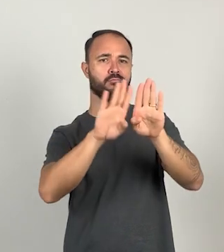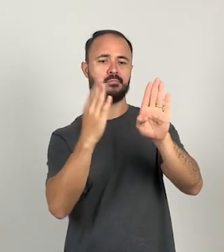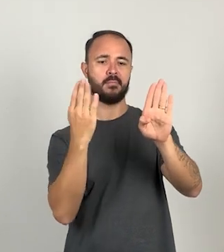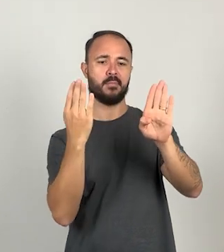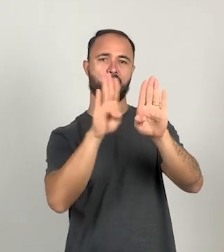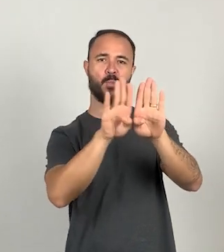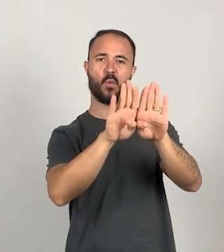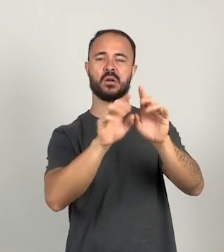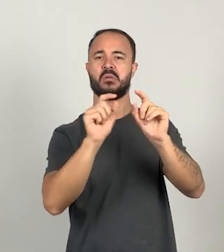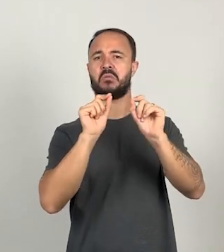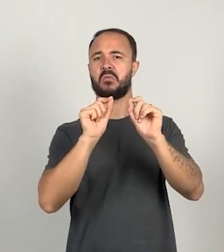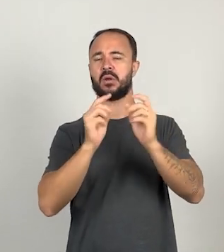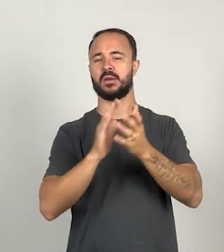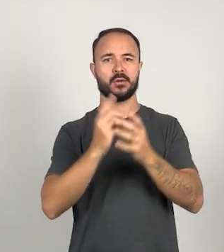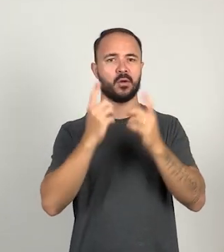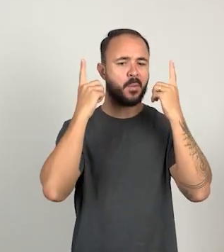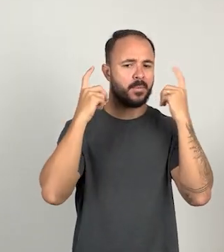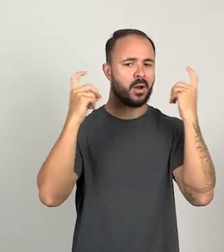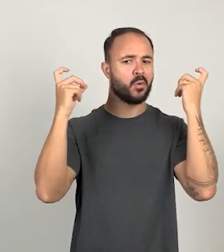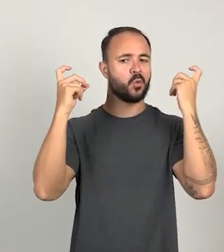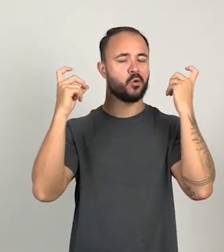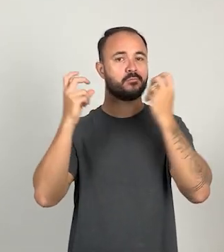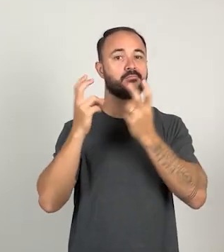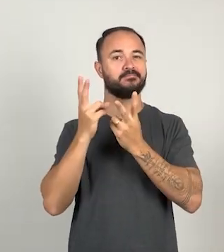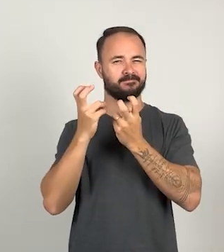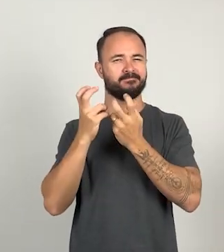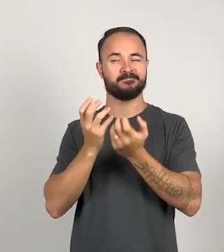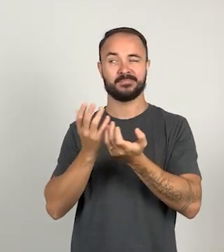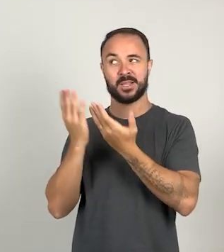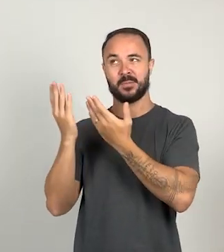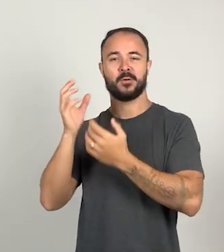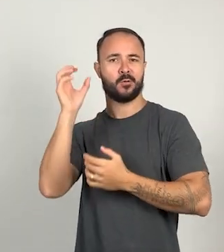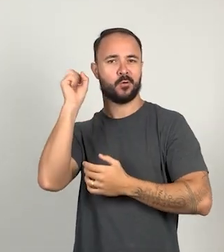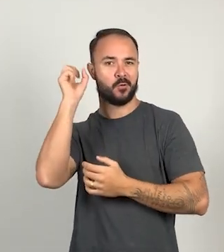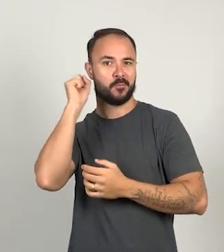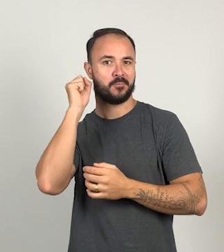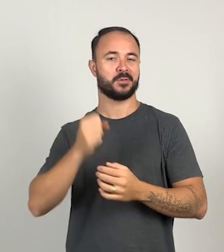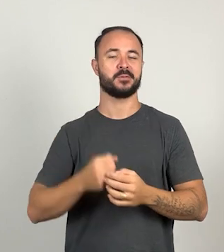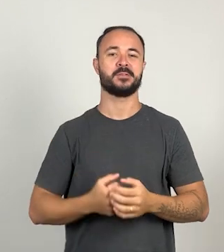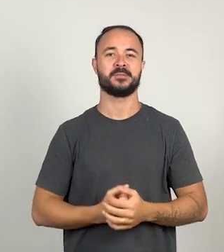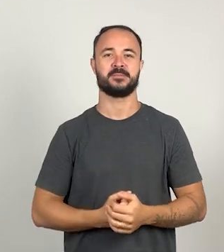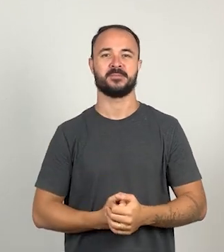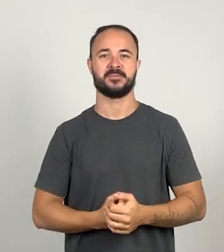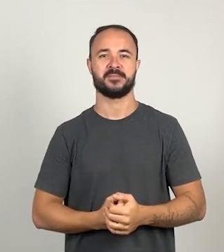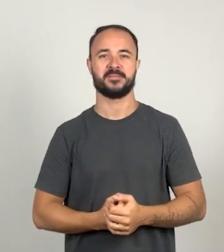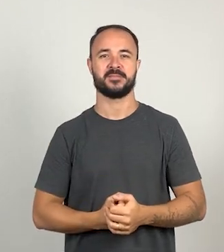faz? Esse é o som que a porta faz.